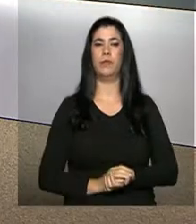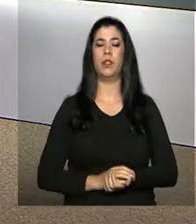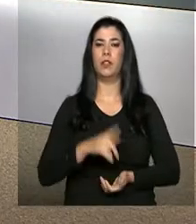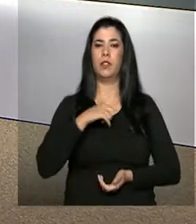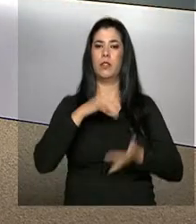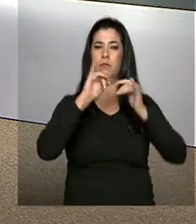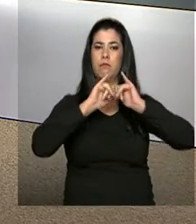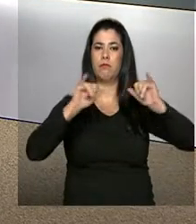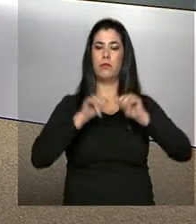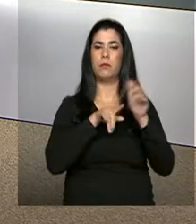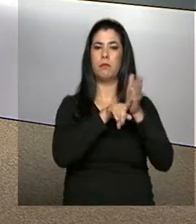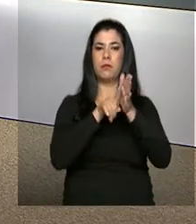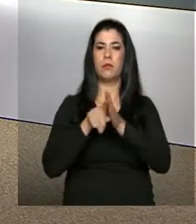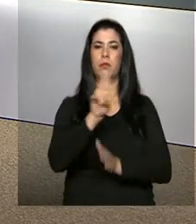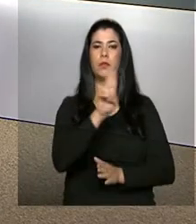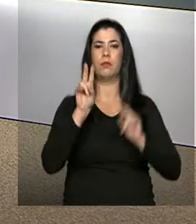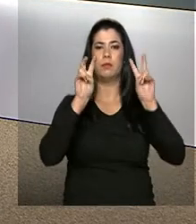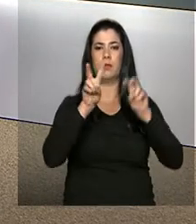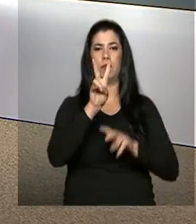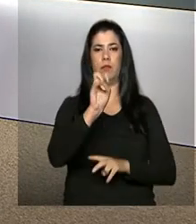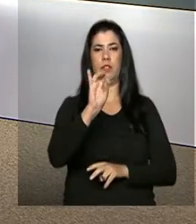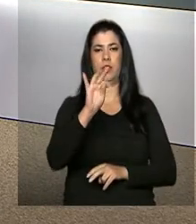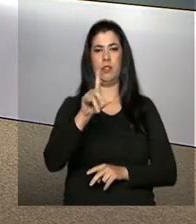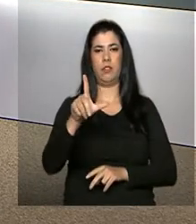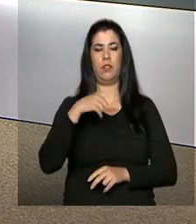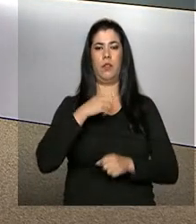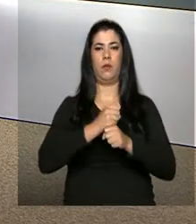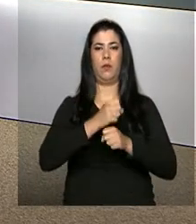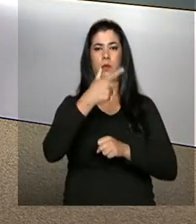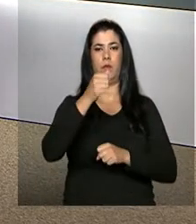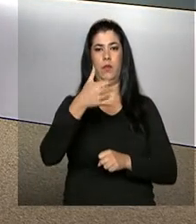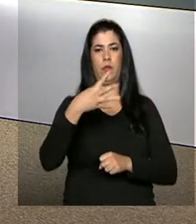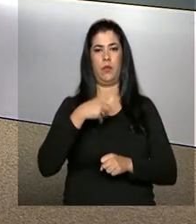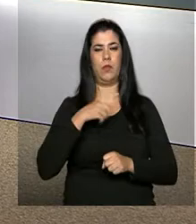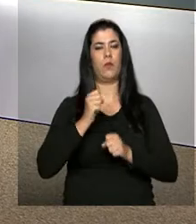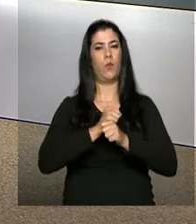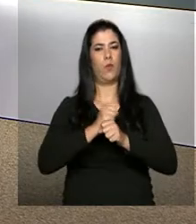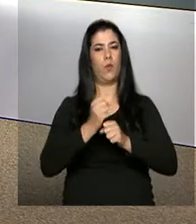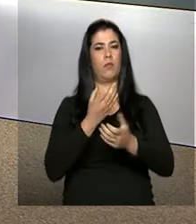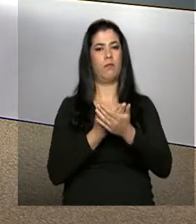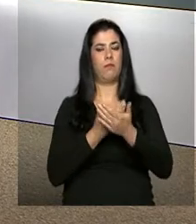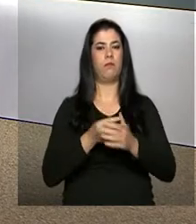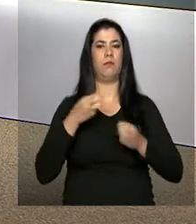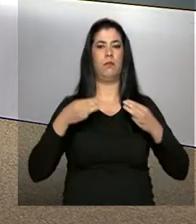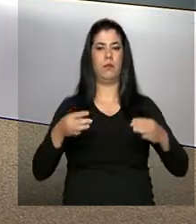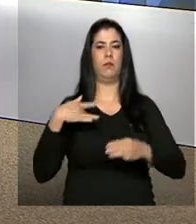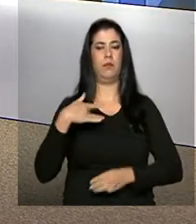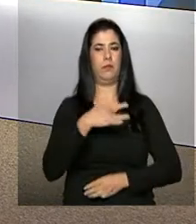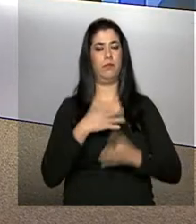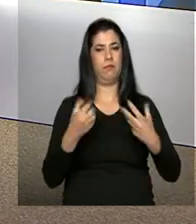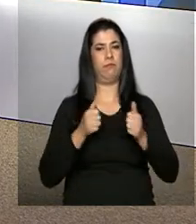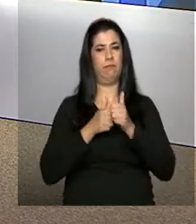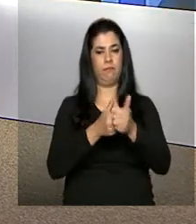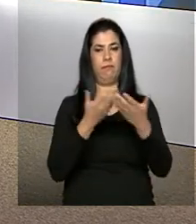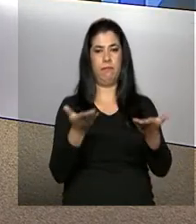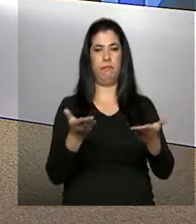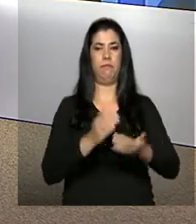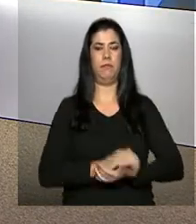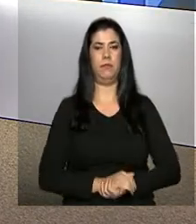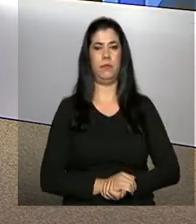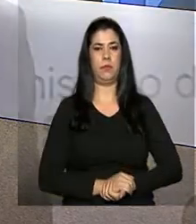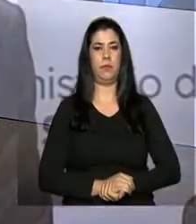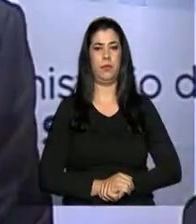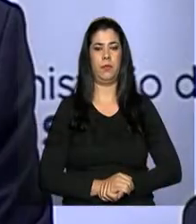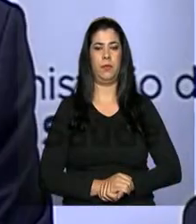São informações da pesquisa Vigitel 2014, um estudo realizado anualmente pelo Ministério da Saúde. Vamos acompanhar.